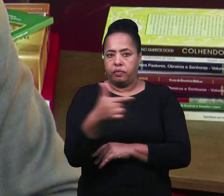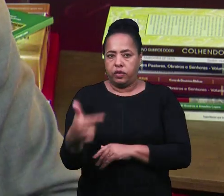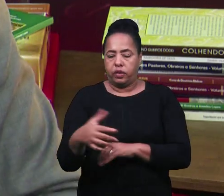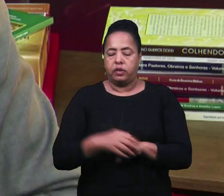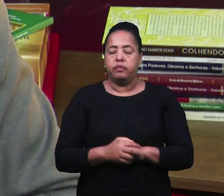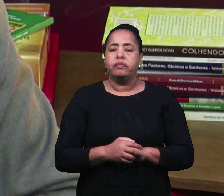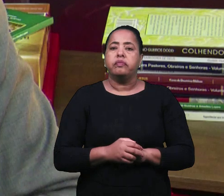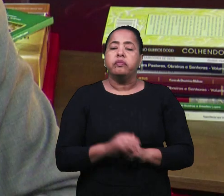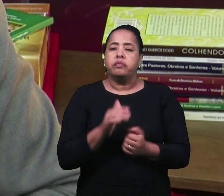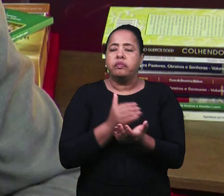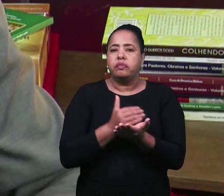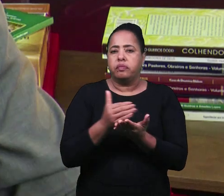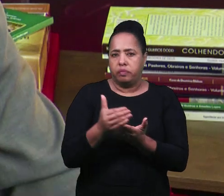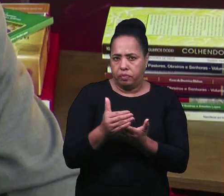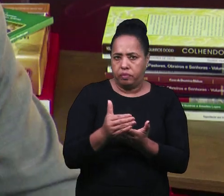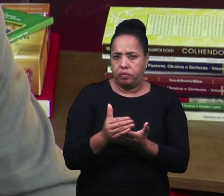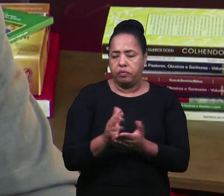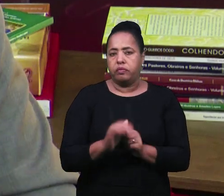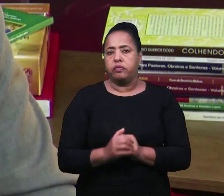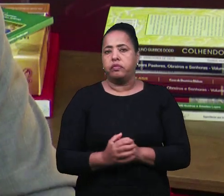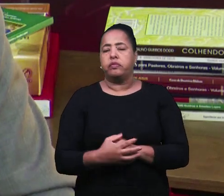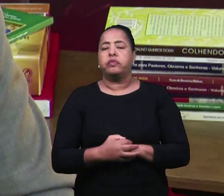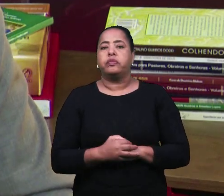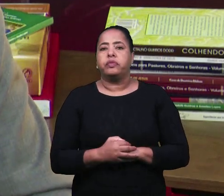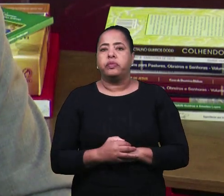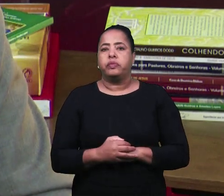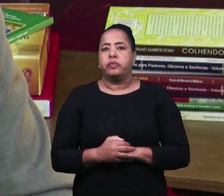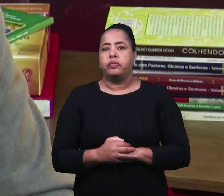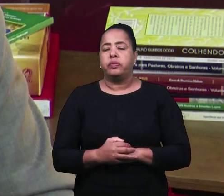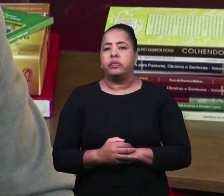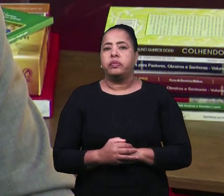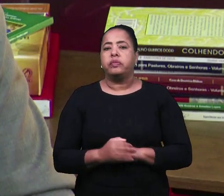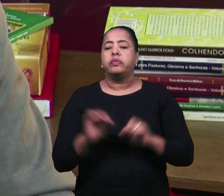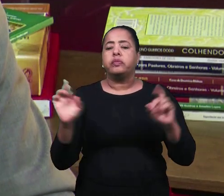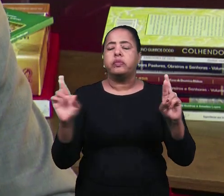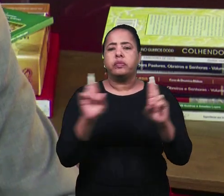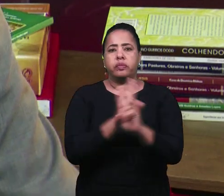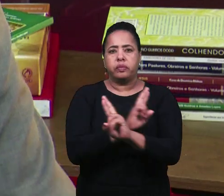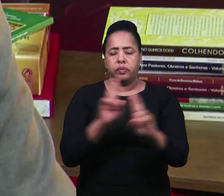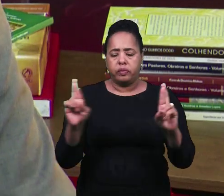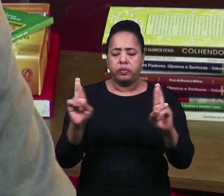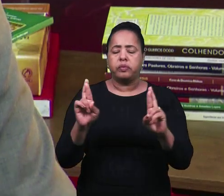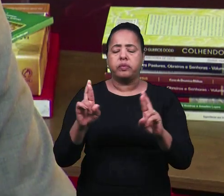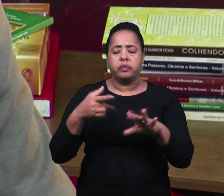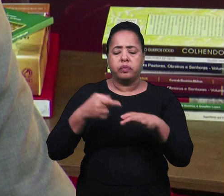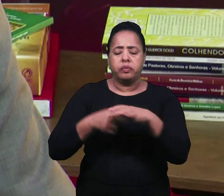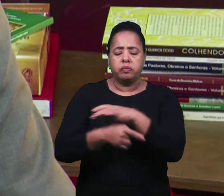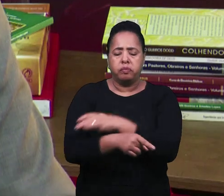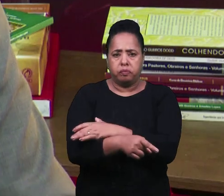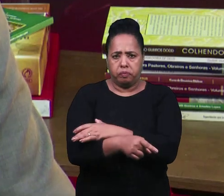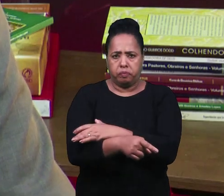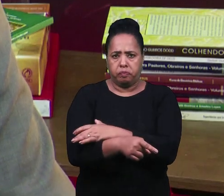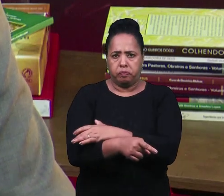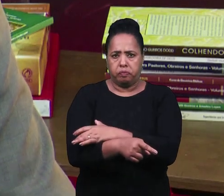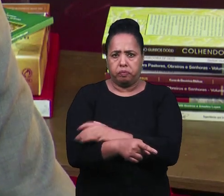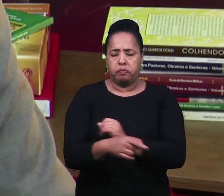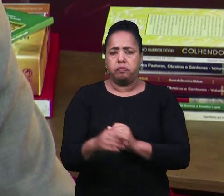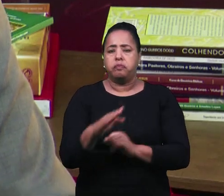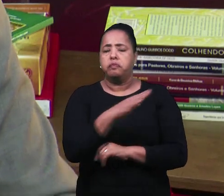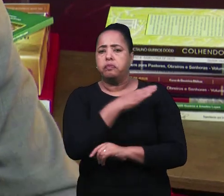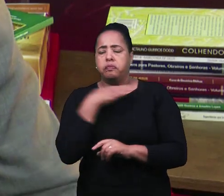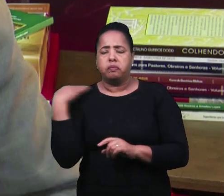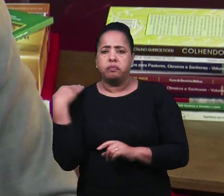darmos início aqui, pastor Roberto, a respeito dessa questão que é muito profunda, porque quando nós vamos falar o sacrifício de